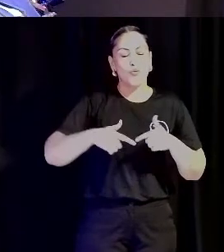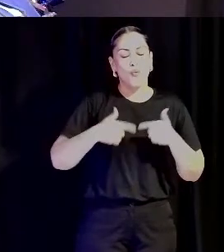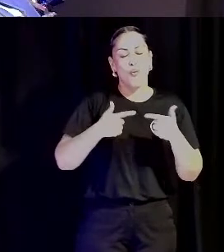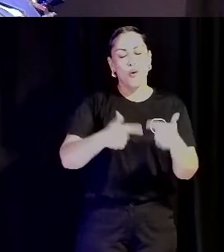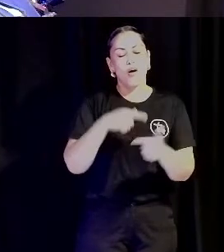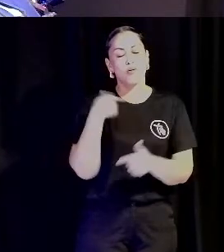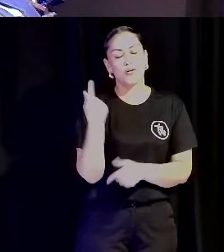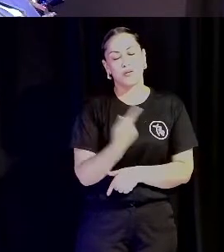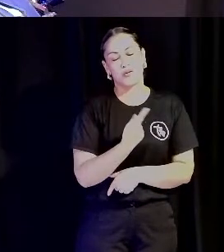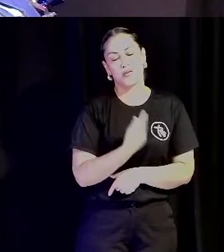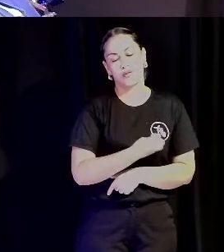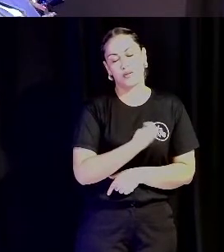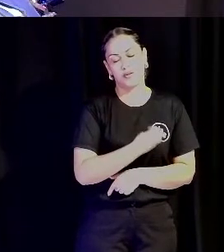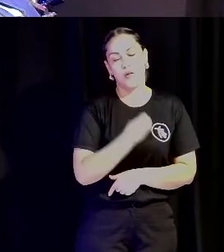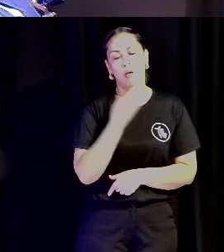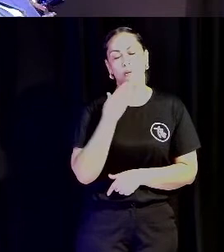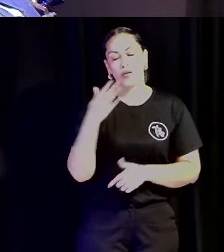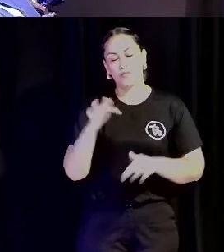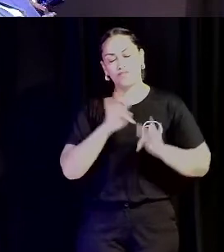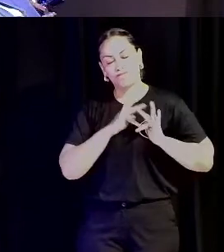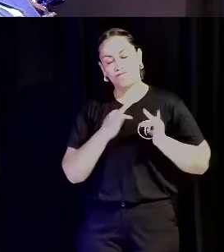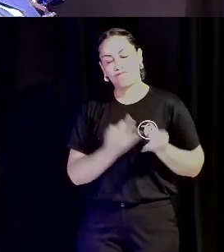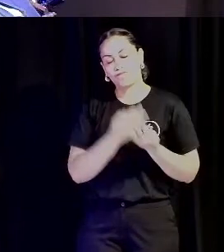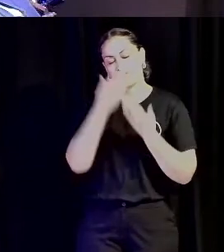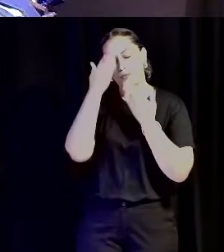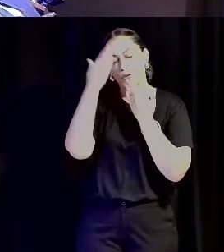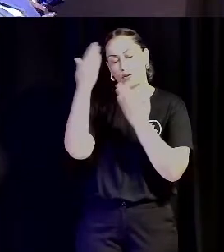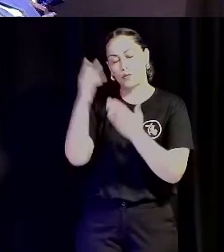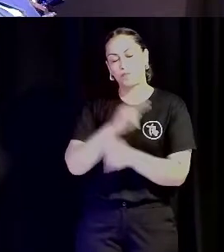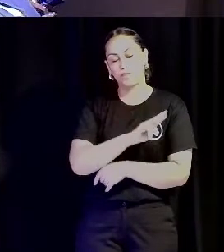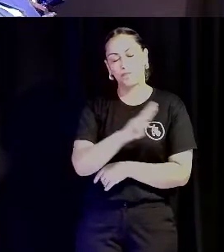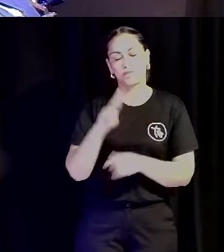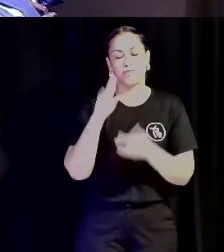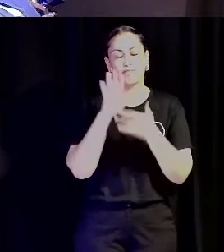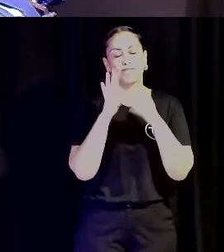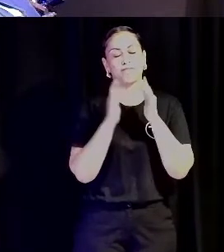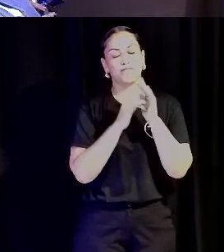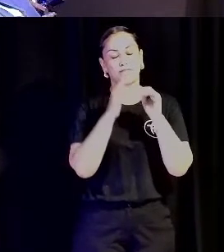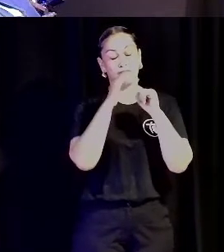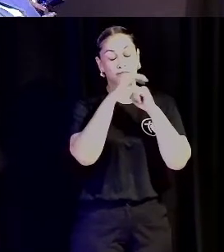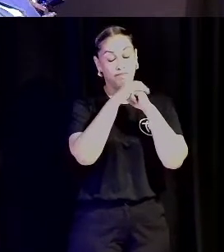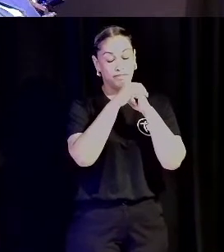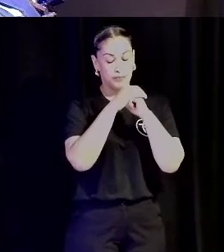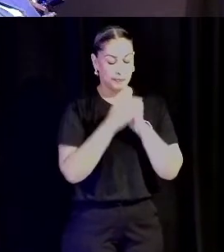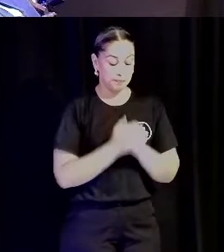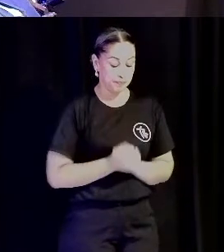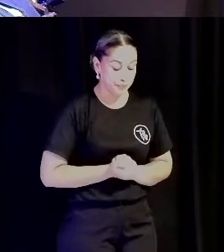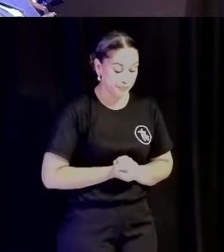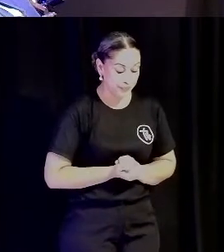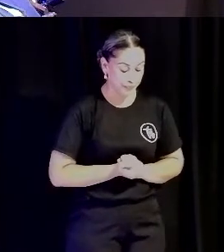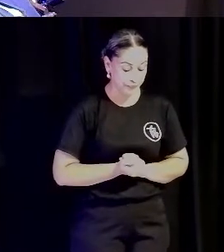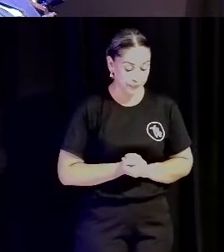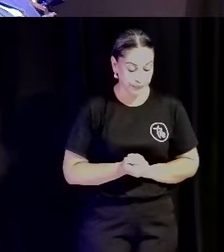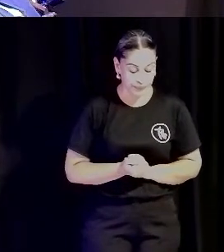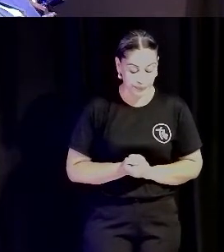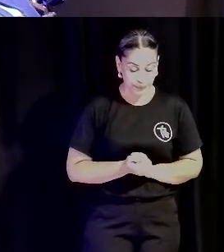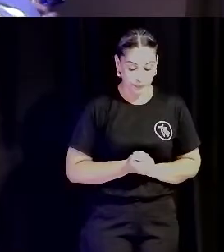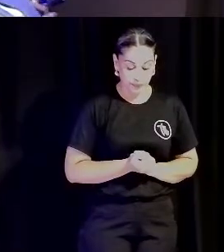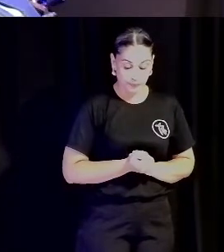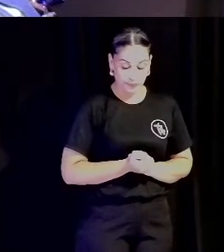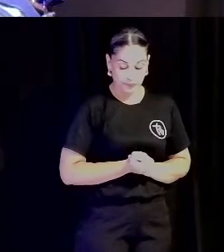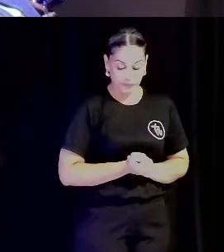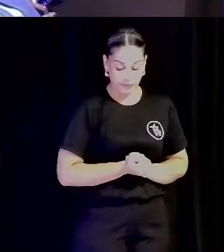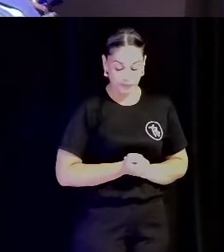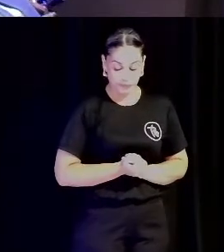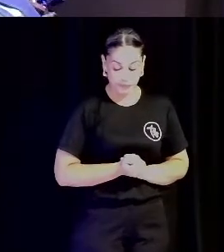pedimos humildemente e te agradecemos em nome de Jesus. Amém. Amém.